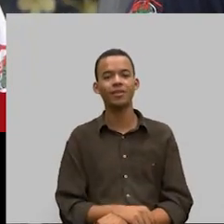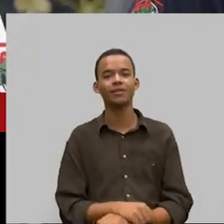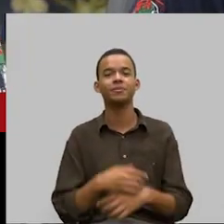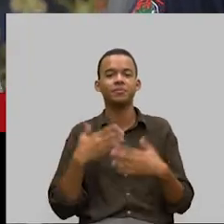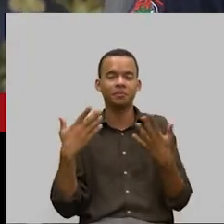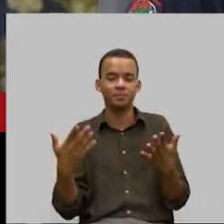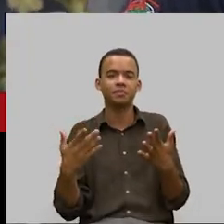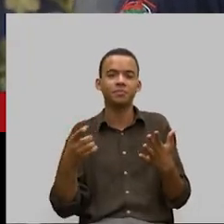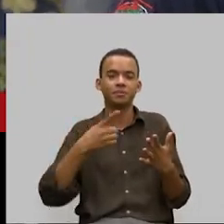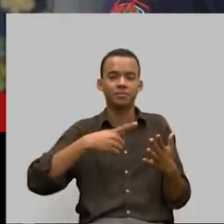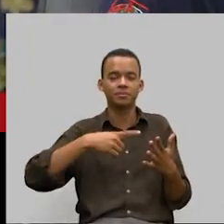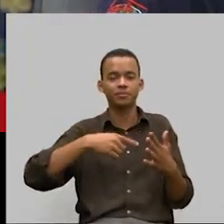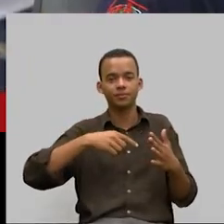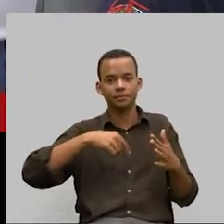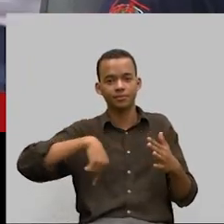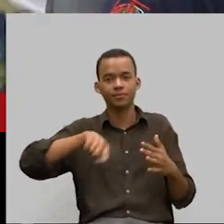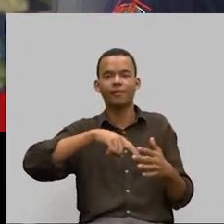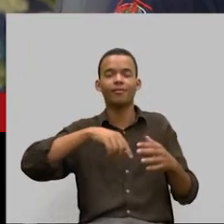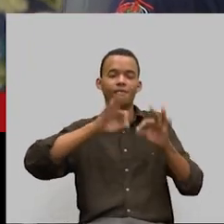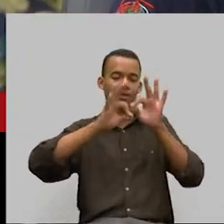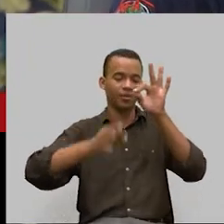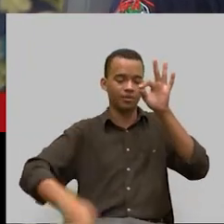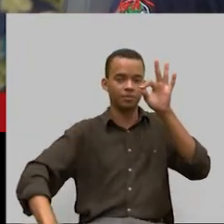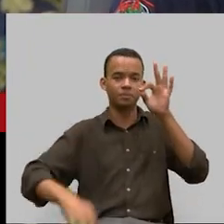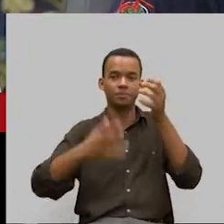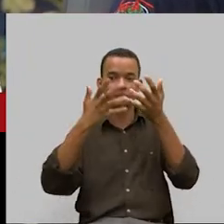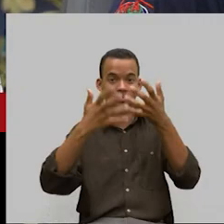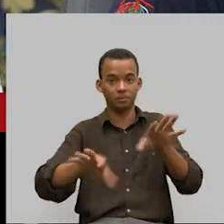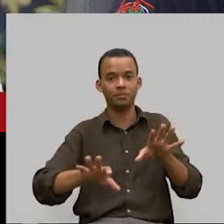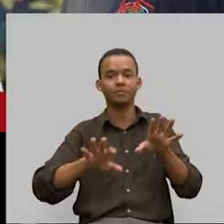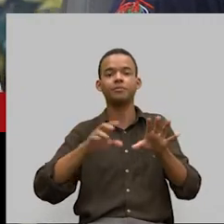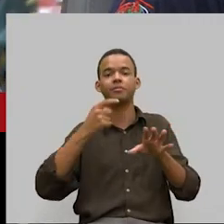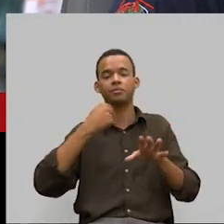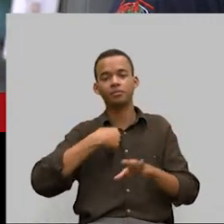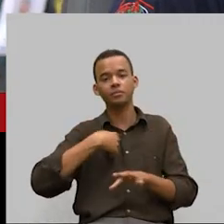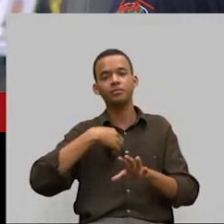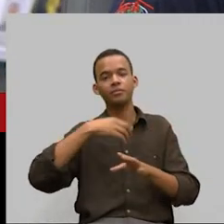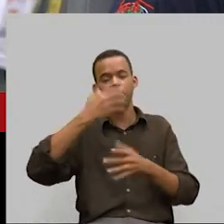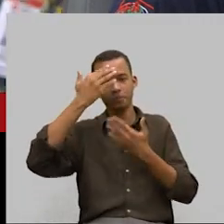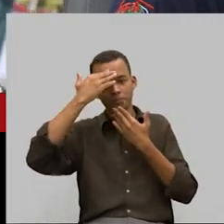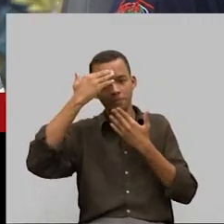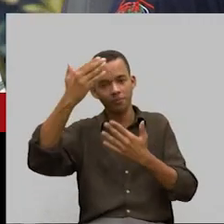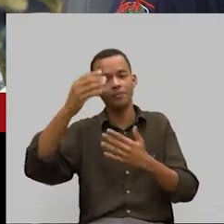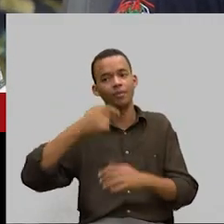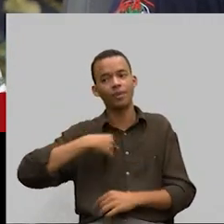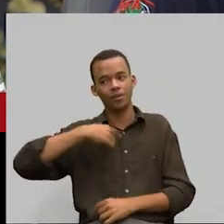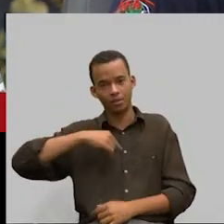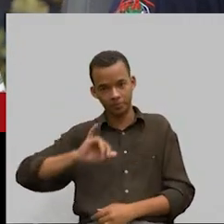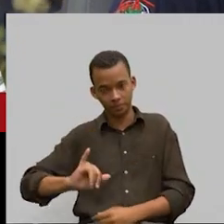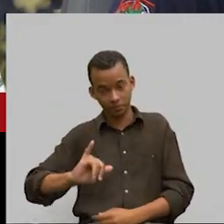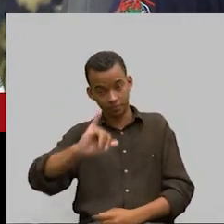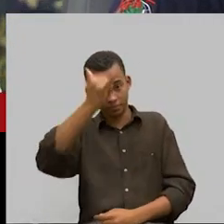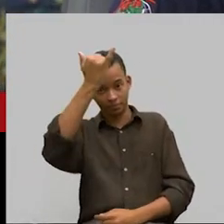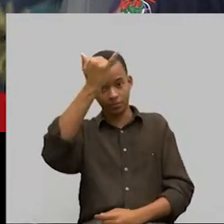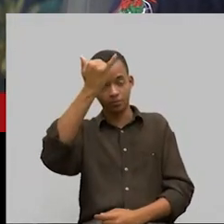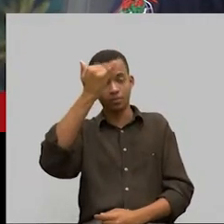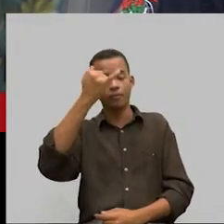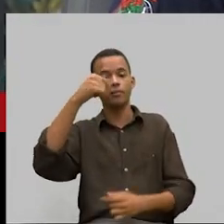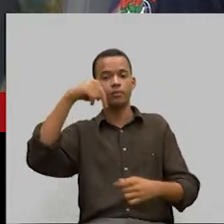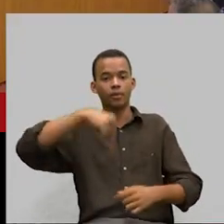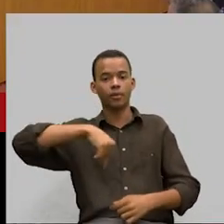para não estender eu só quero agradecer eh né pela oportunidade né e continuaremos né na luta